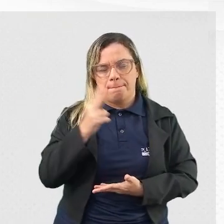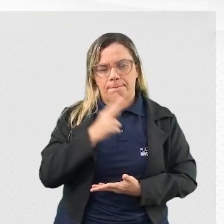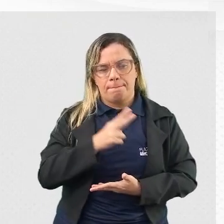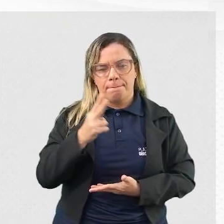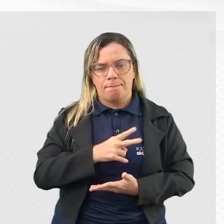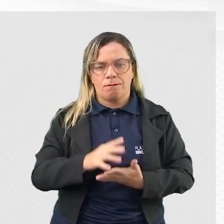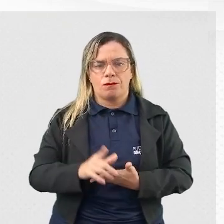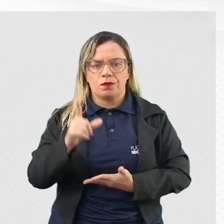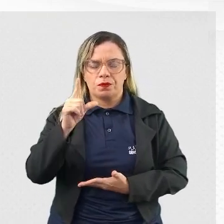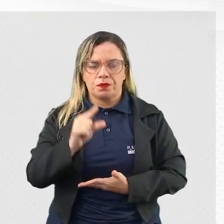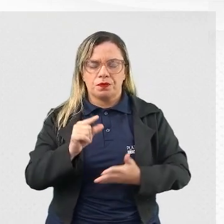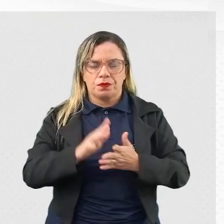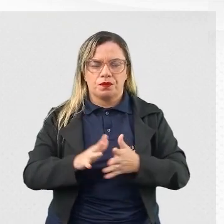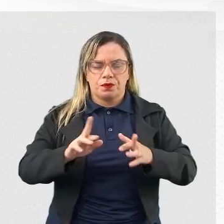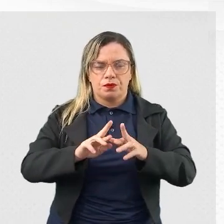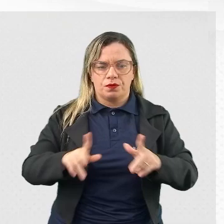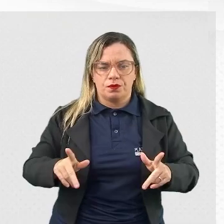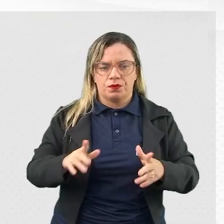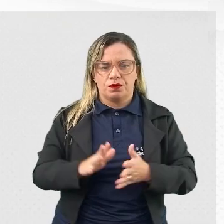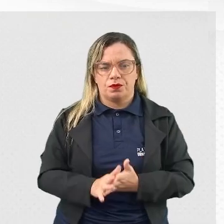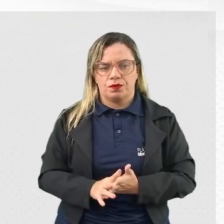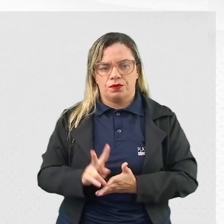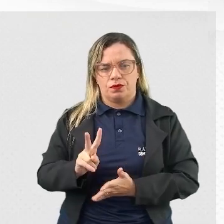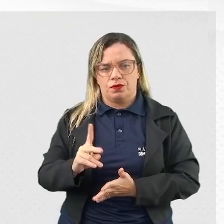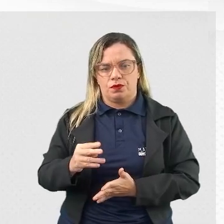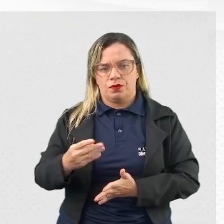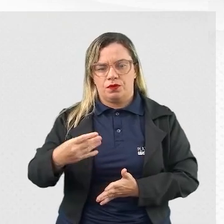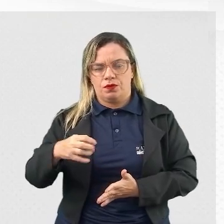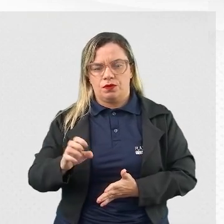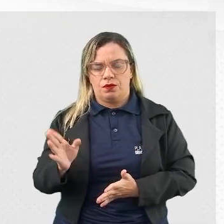diferente, tá? Que chamamos de velocidade